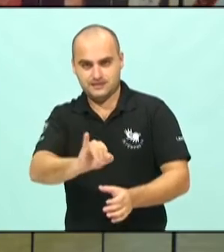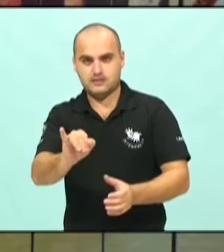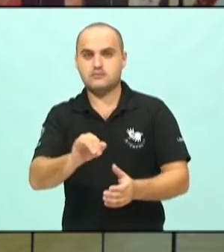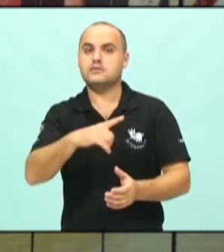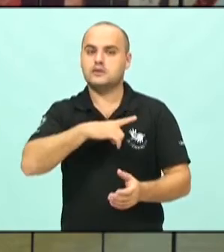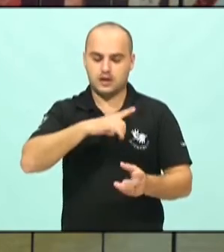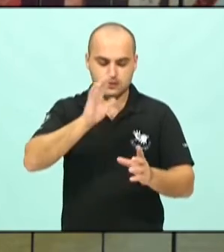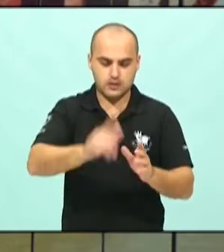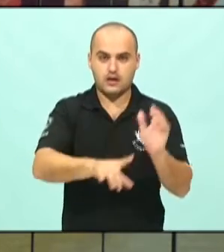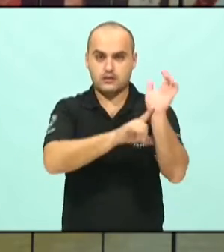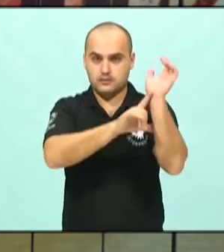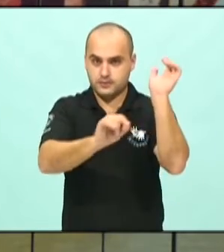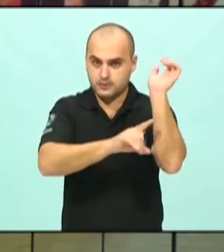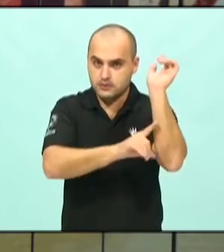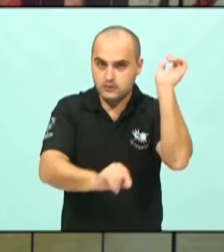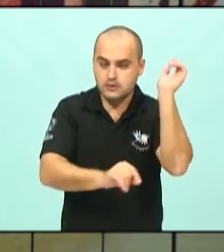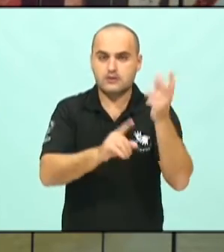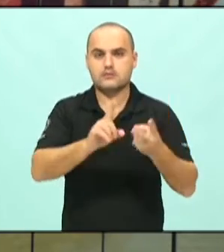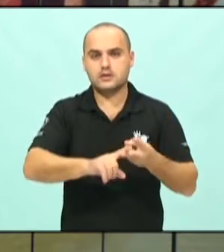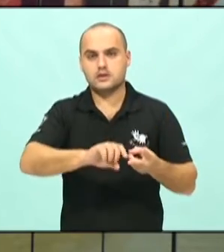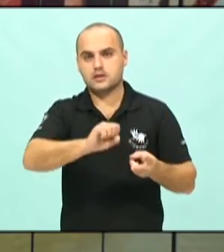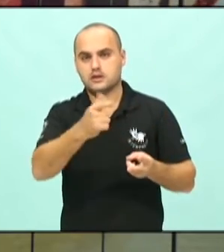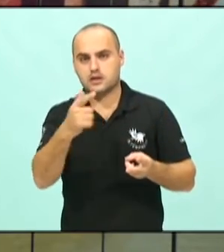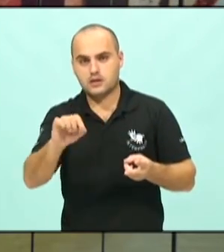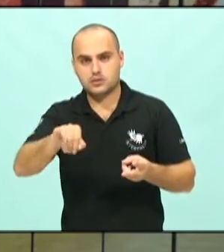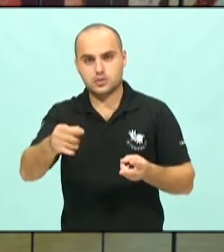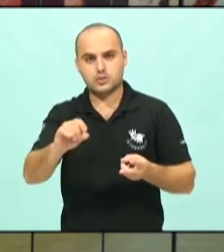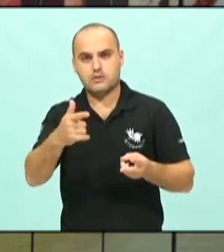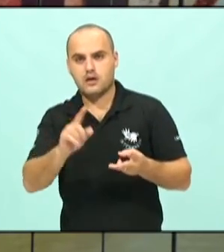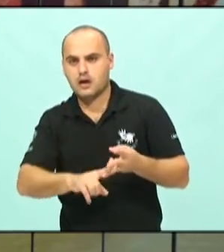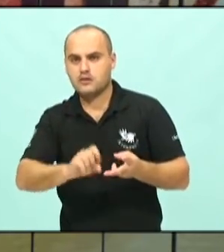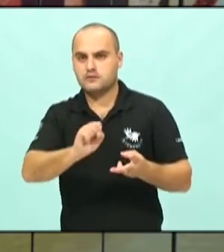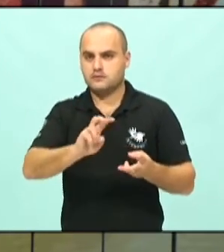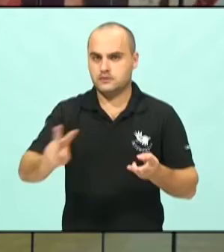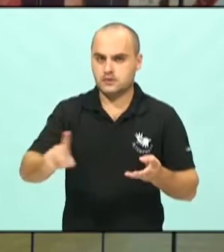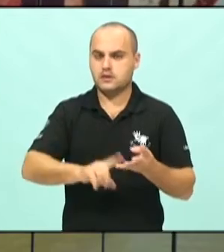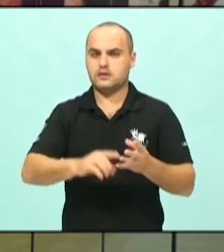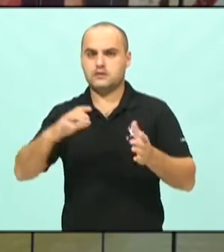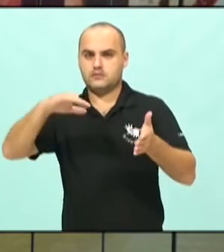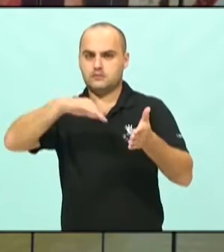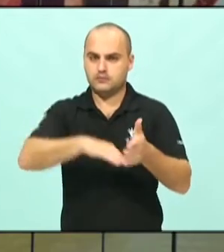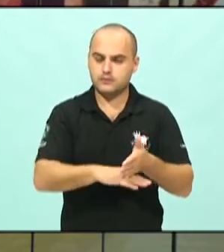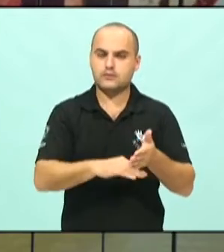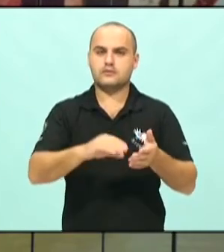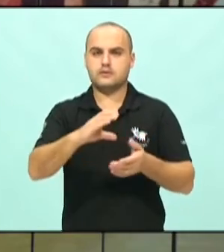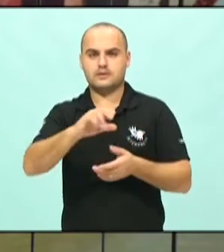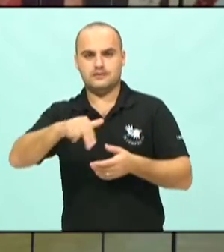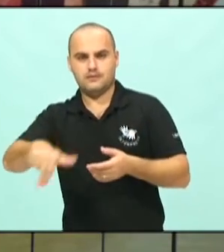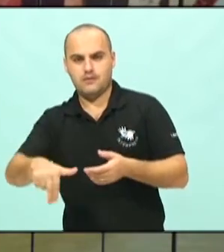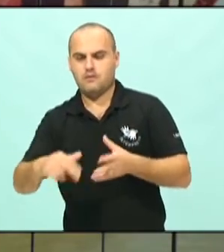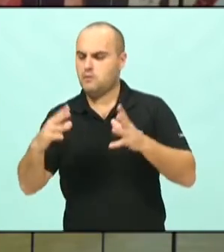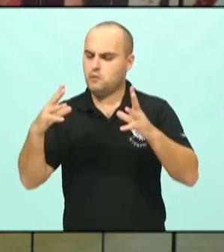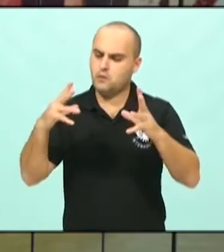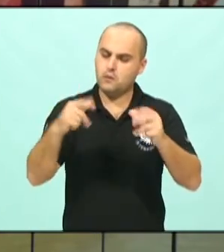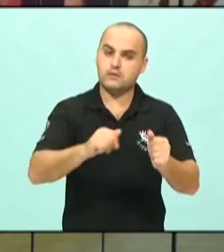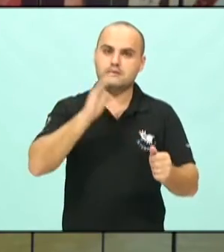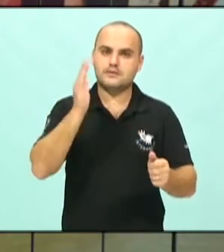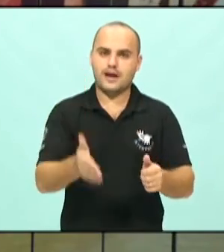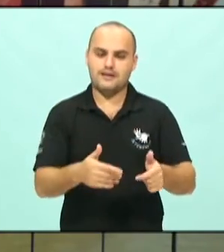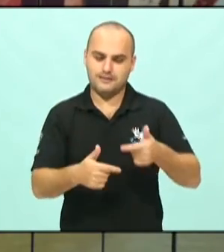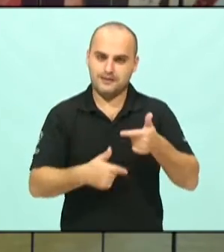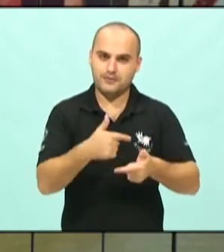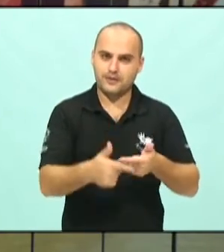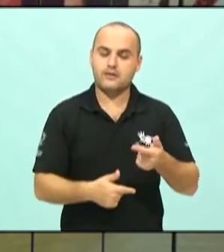tem Espinheiros, São João, São Vicente, Jardim Esperança, Dom Bosco, Cidade Nova, todos já estão funcionando